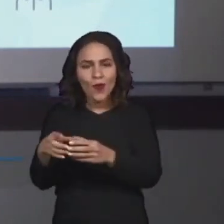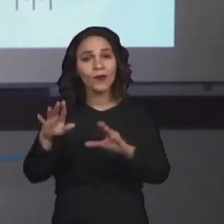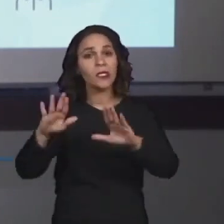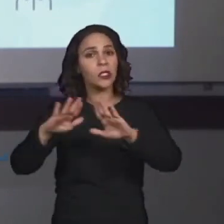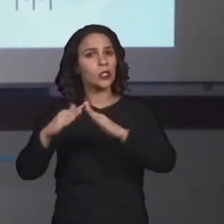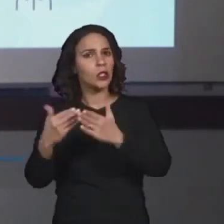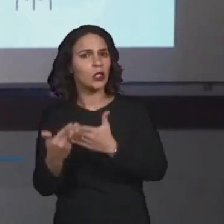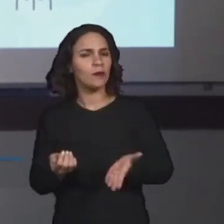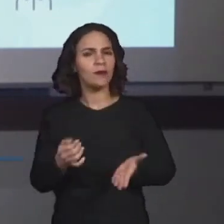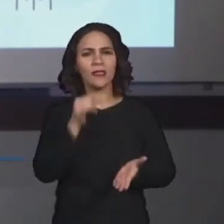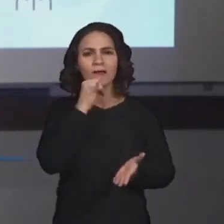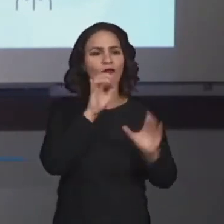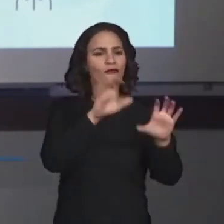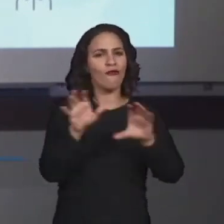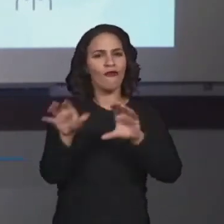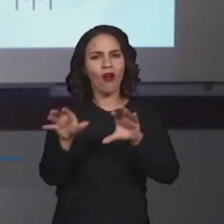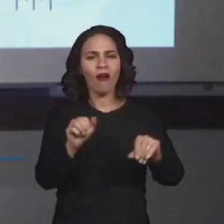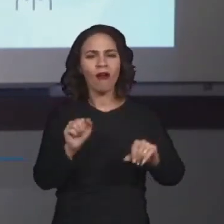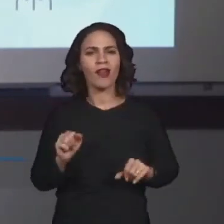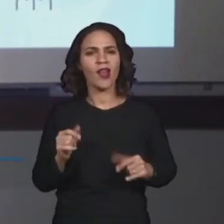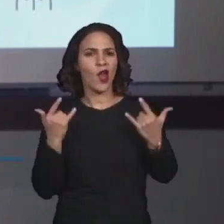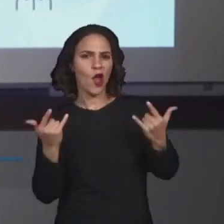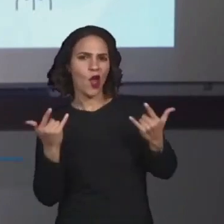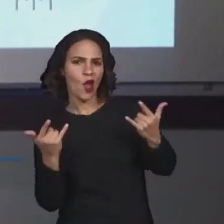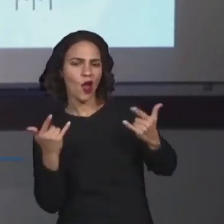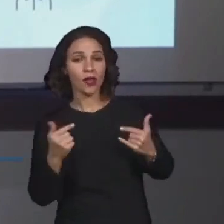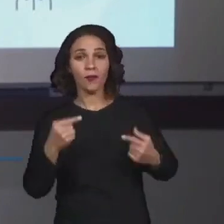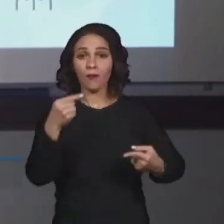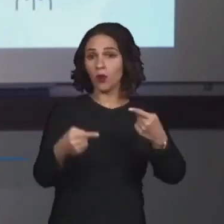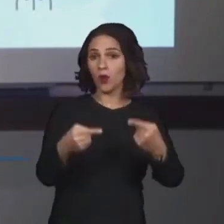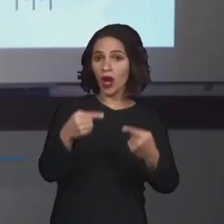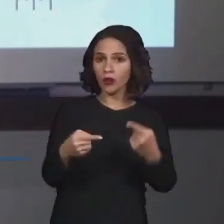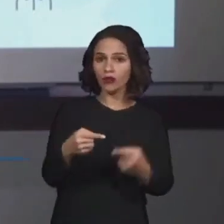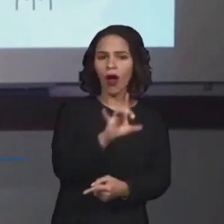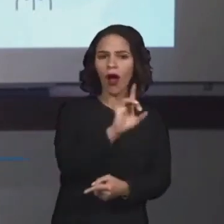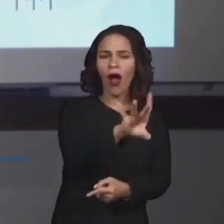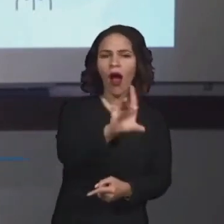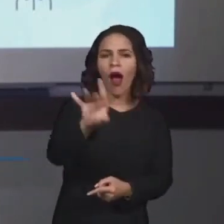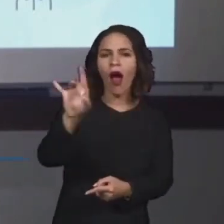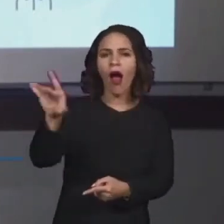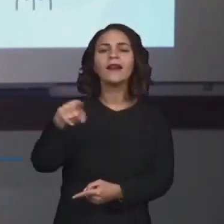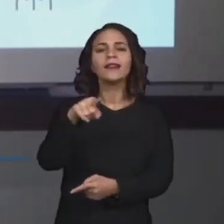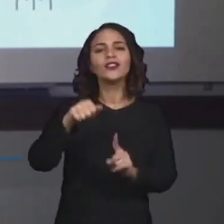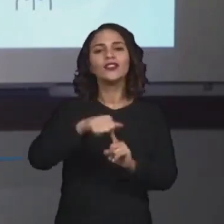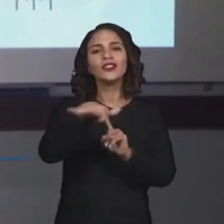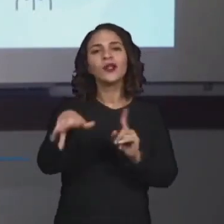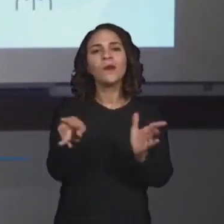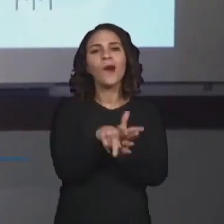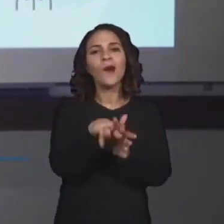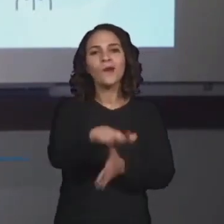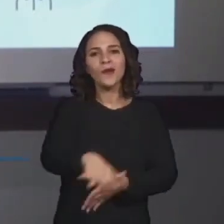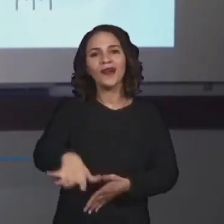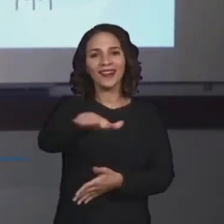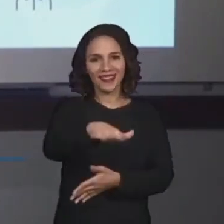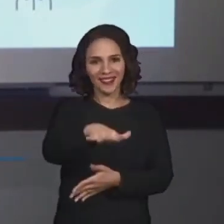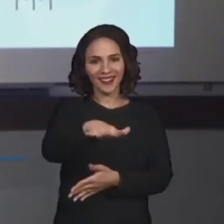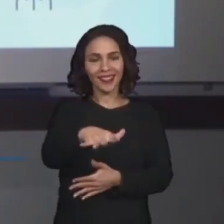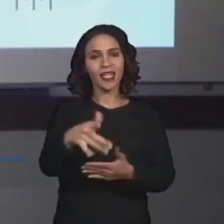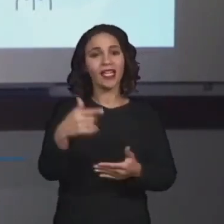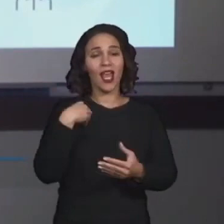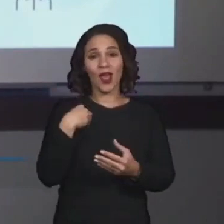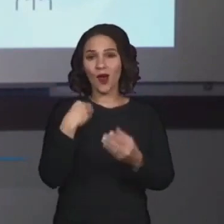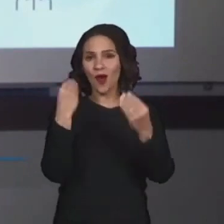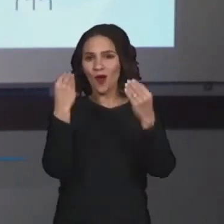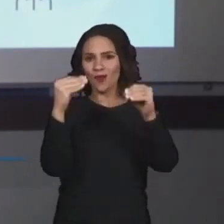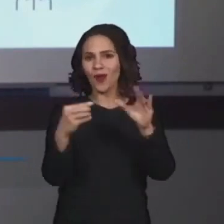escola, os funkeiros, os roqueiros, os políticos, eles têm suas próprias gírias, tá? Aqui eu coloquei as